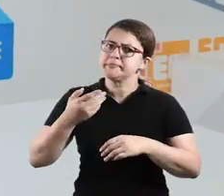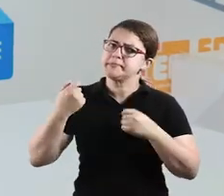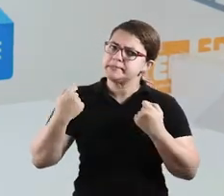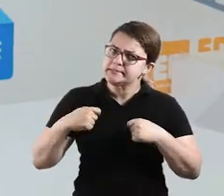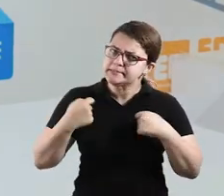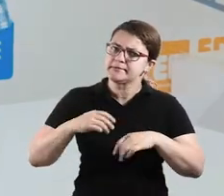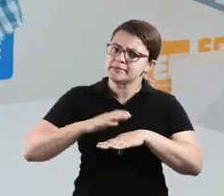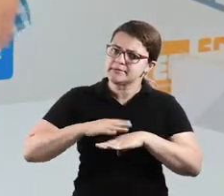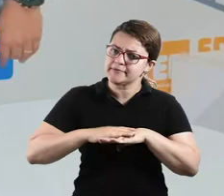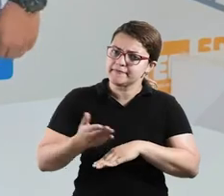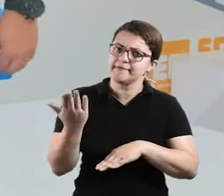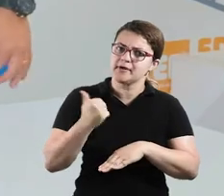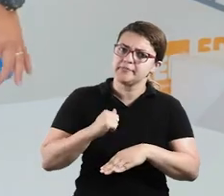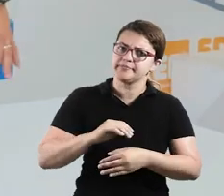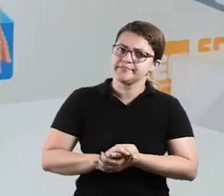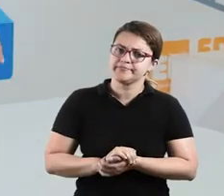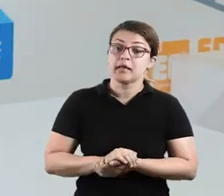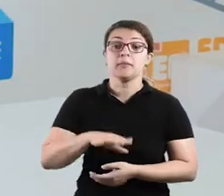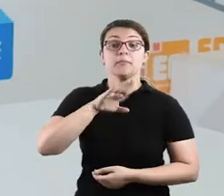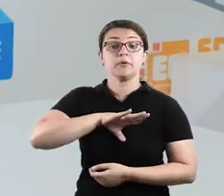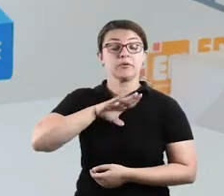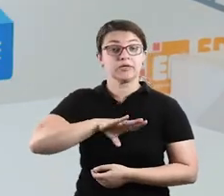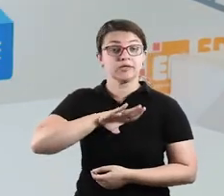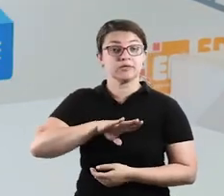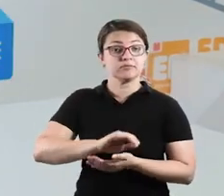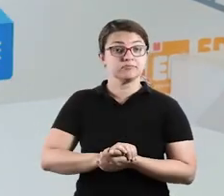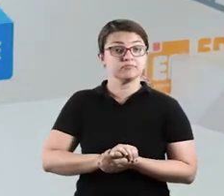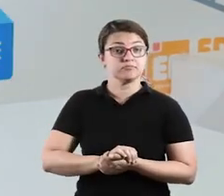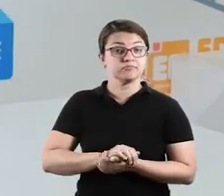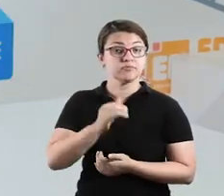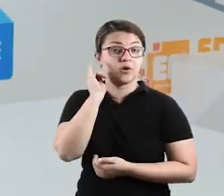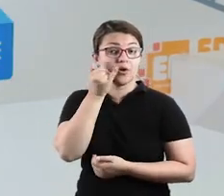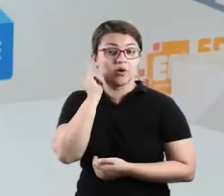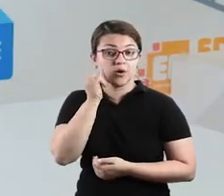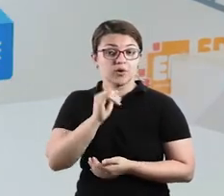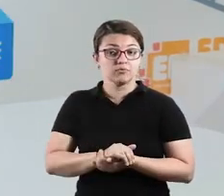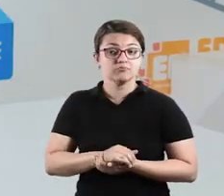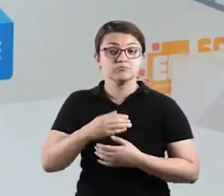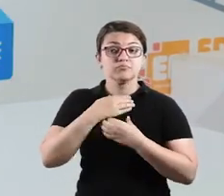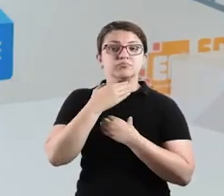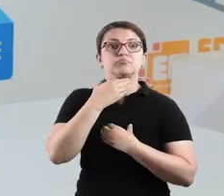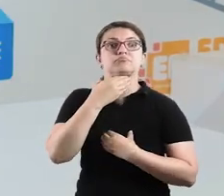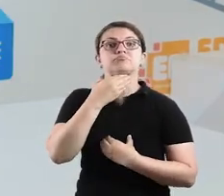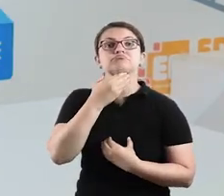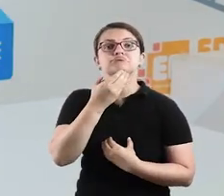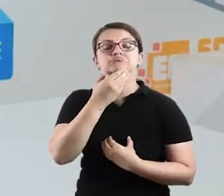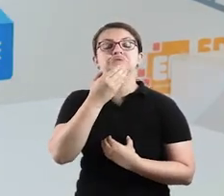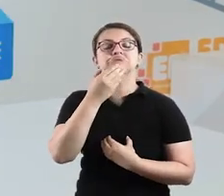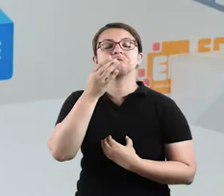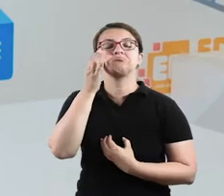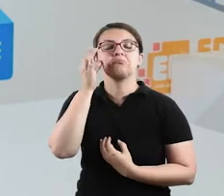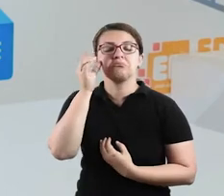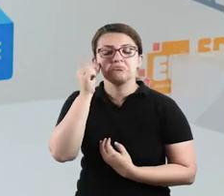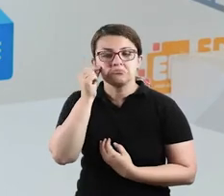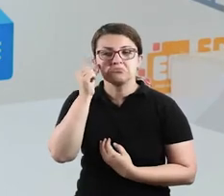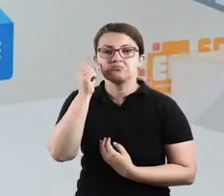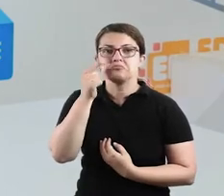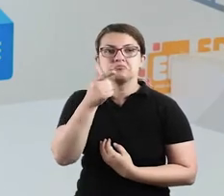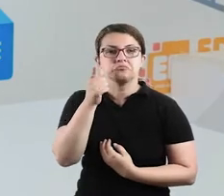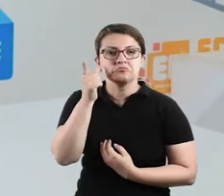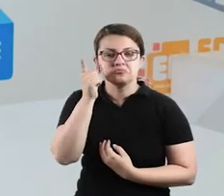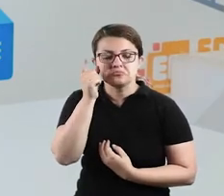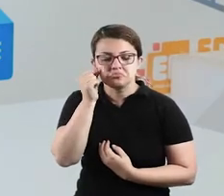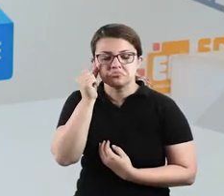bem? Vamos lá, lição de língua portuguesa, conto A Girafa Sem Sono. Essa semana, um